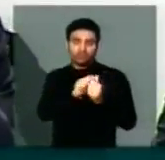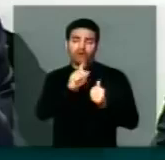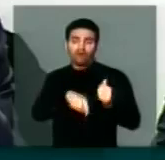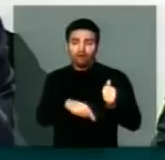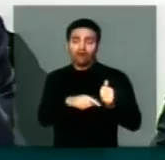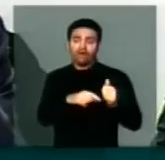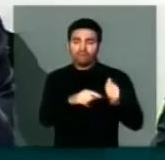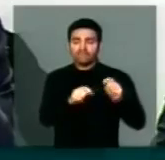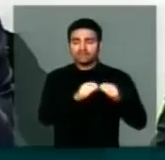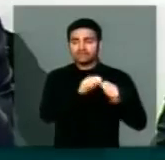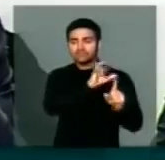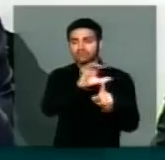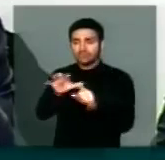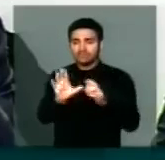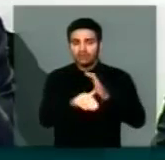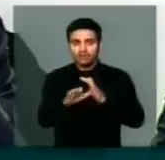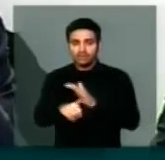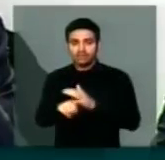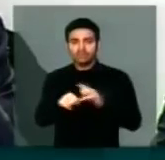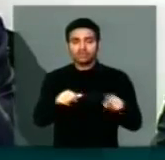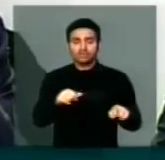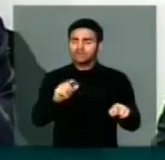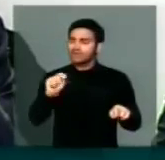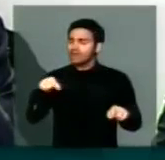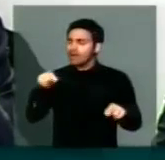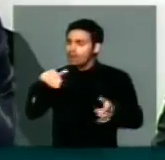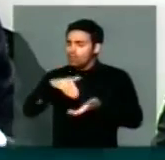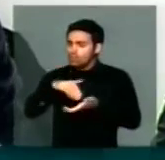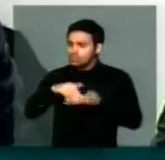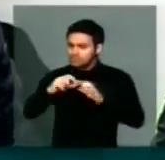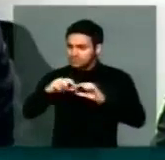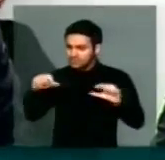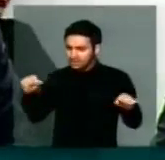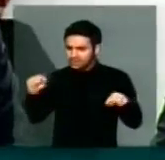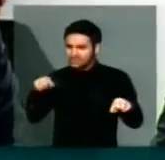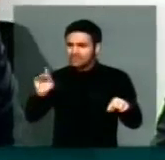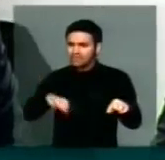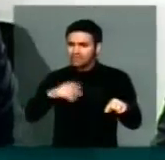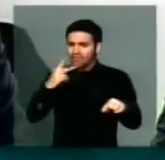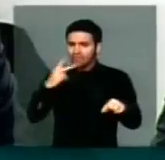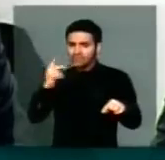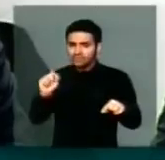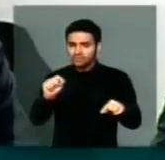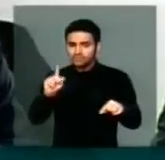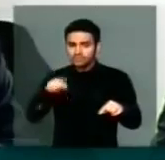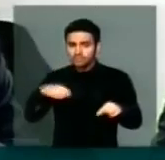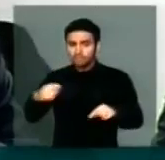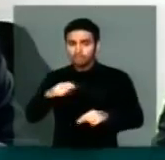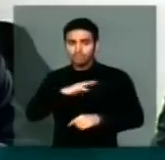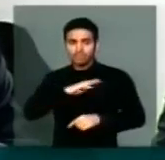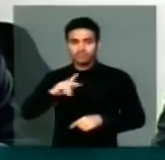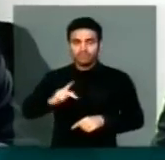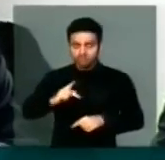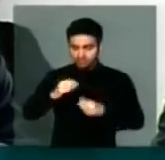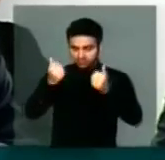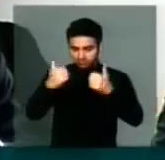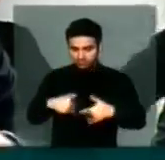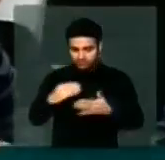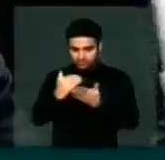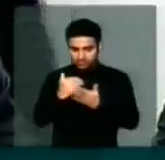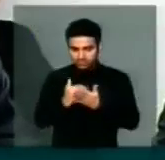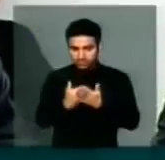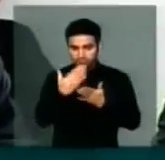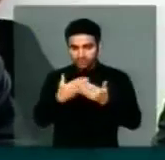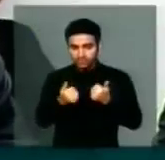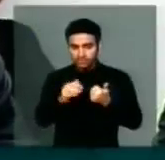de parlamentares. Presidente, quem que fala essa última frase, que é razoável? O Ministério Público no detalhamento da petição de inquérito.